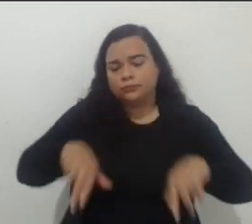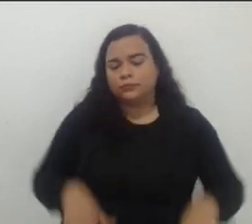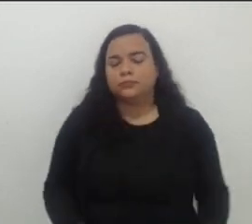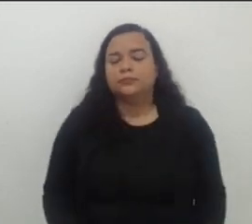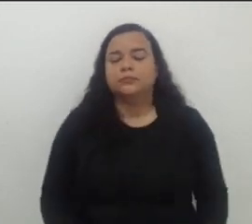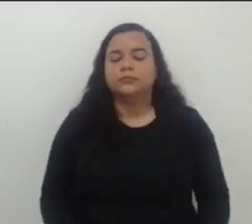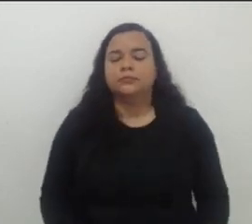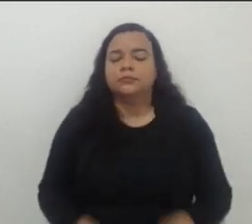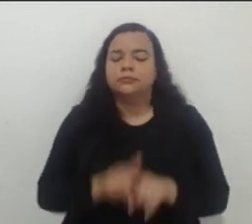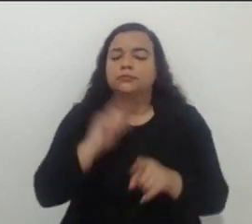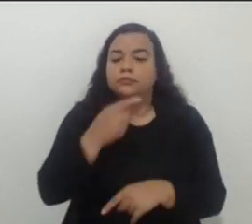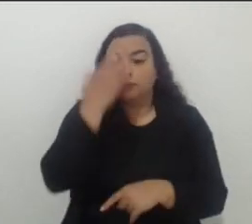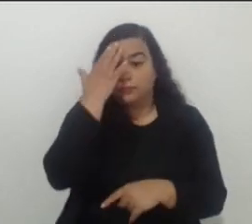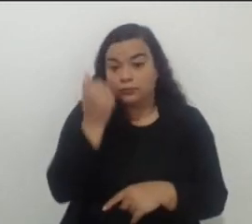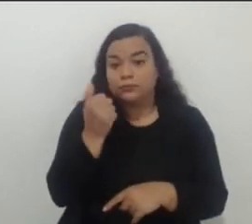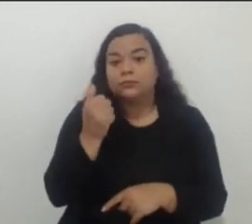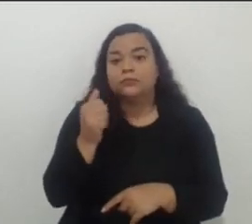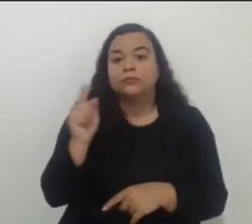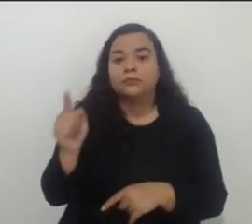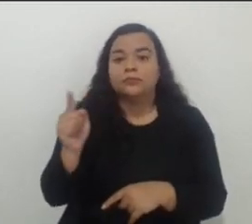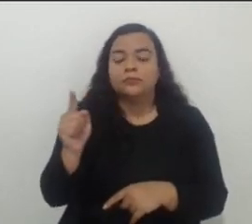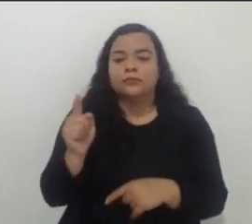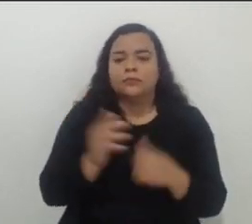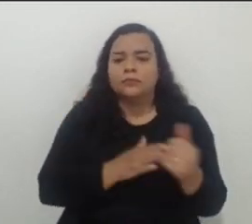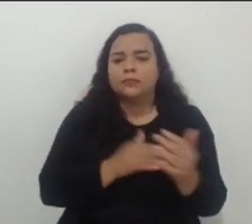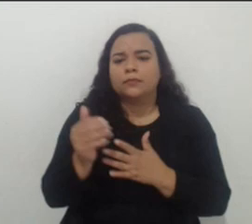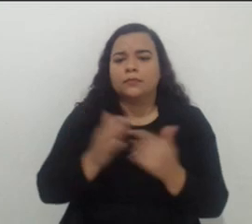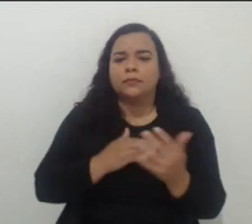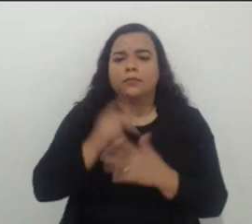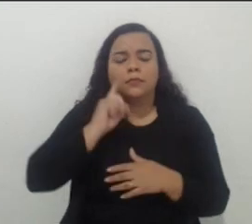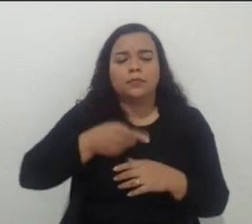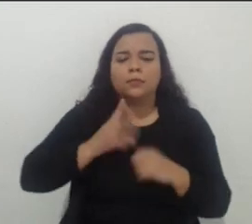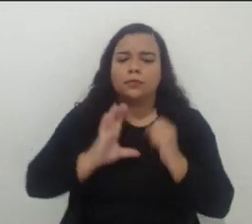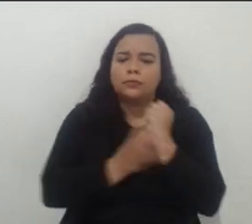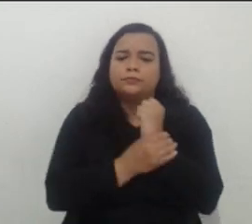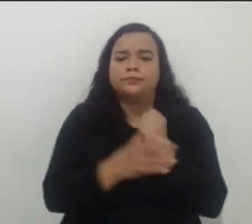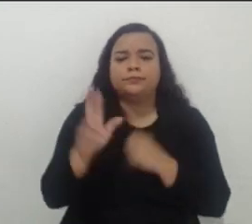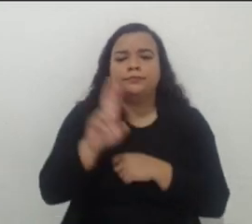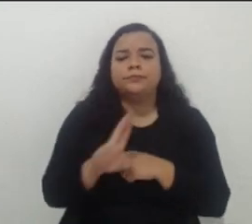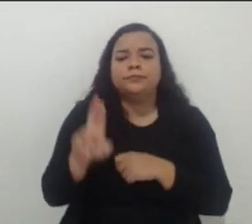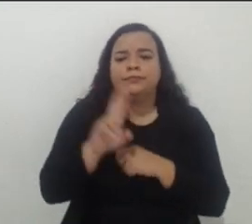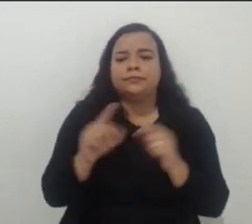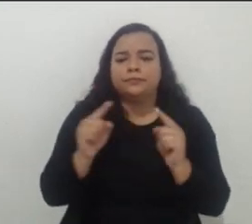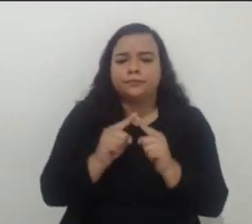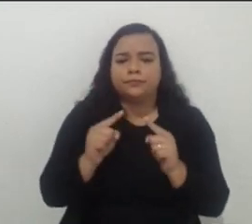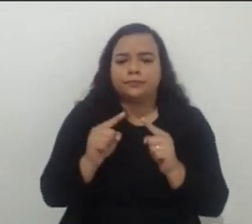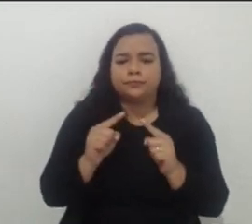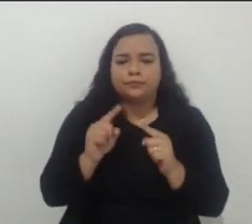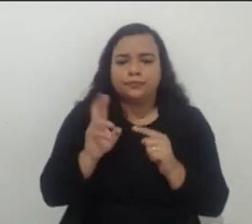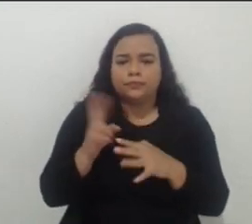Sabe-se que a banalização do mandato de segurança como uma utilização de sucedâneo